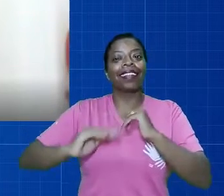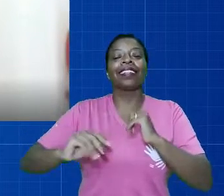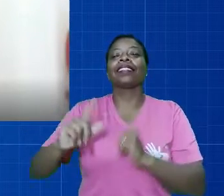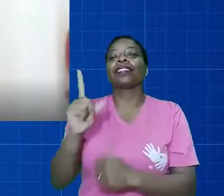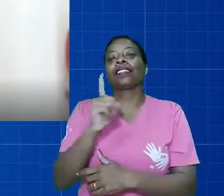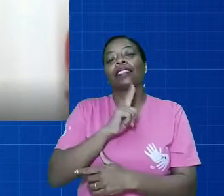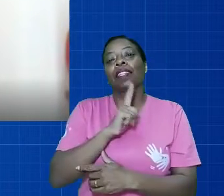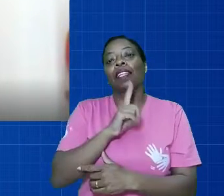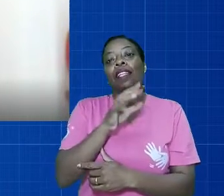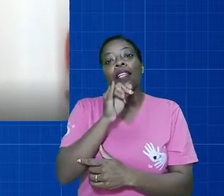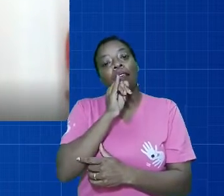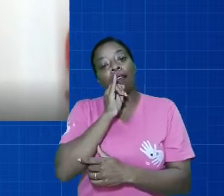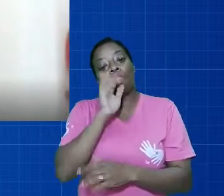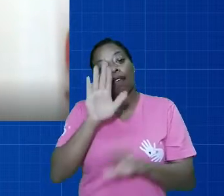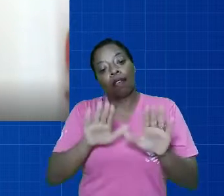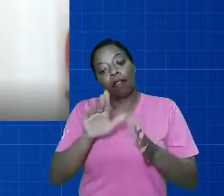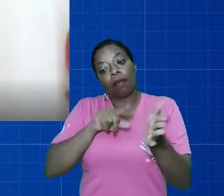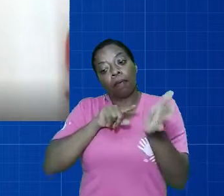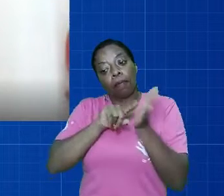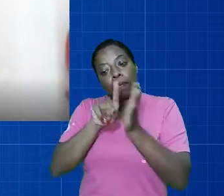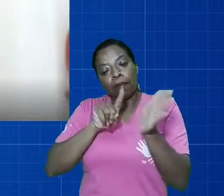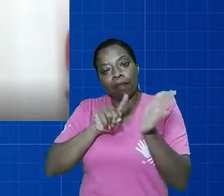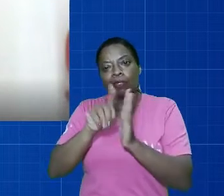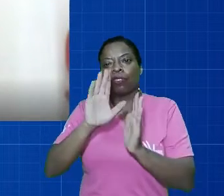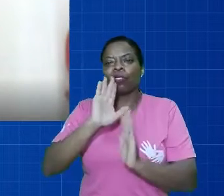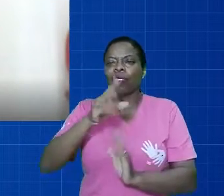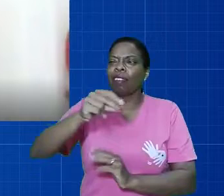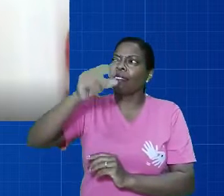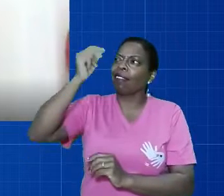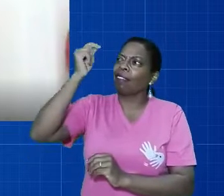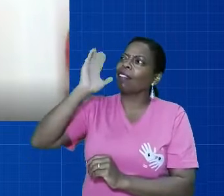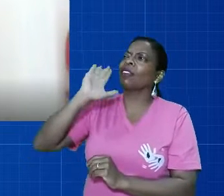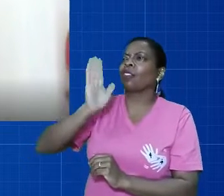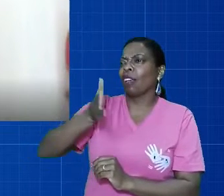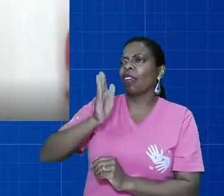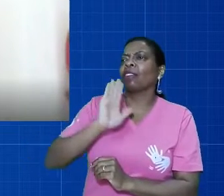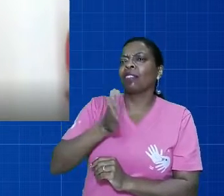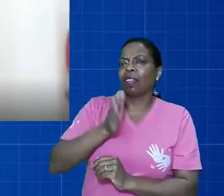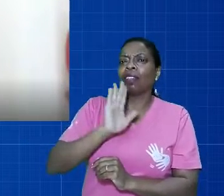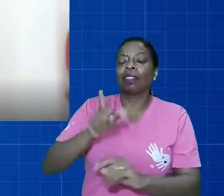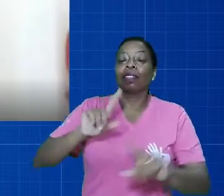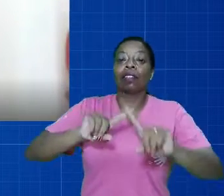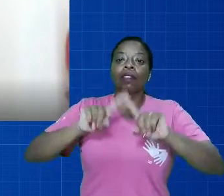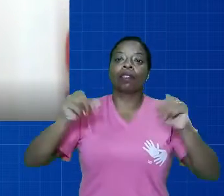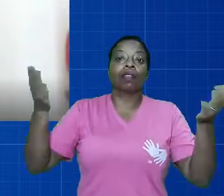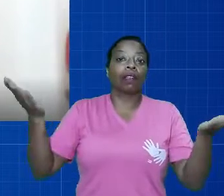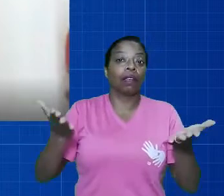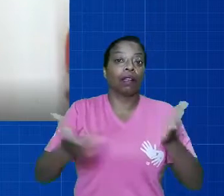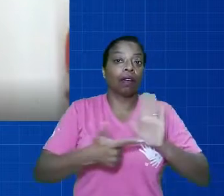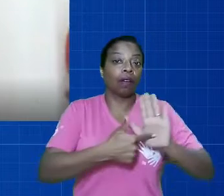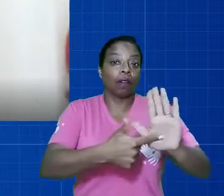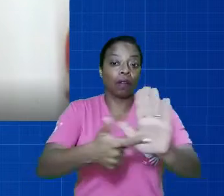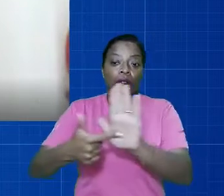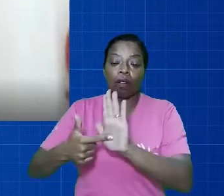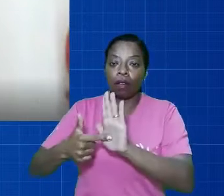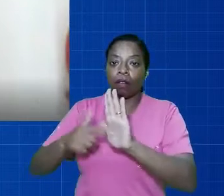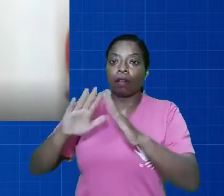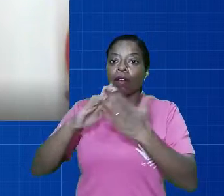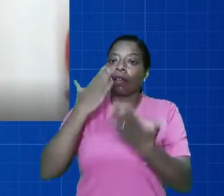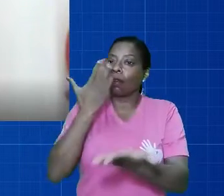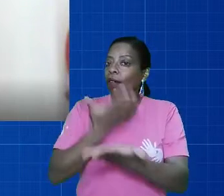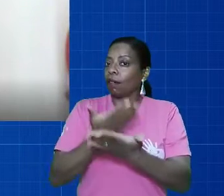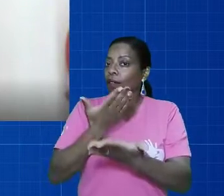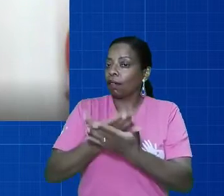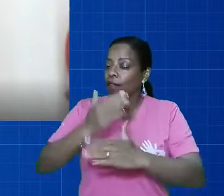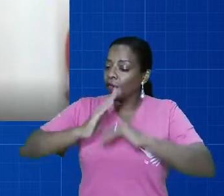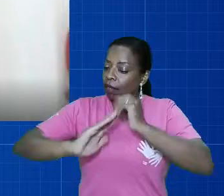ainda, apesar de ser perguntas bem velhas, né, elas ainda aparecem, né, na escola, em algumas